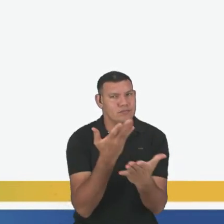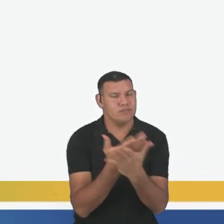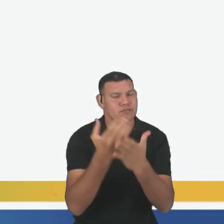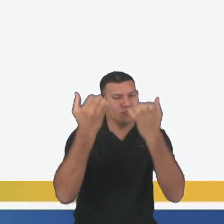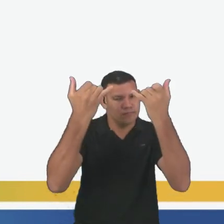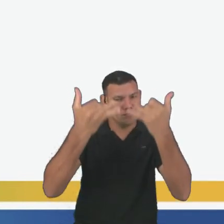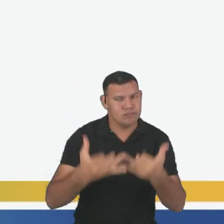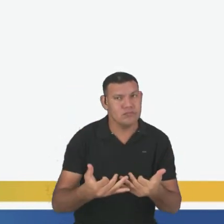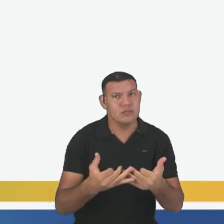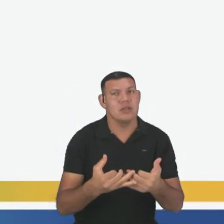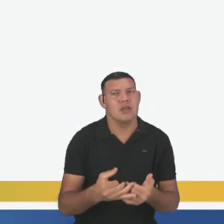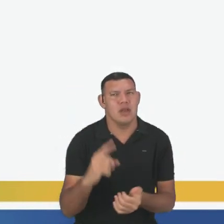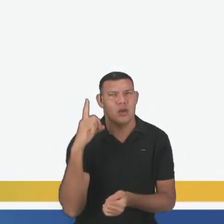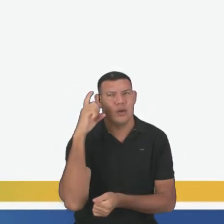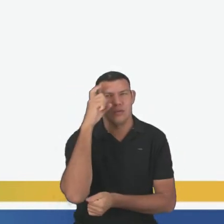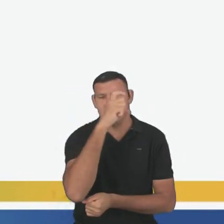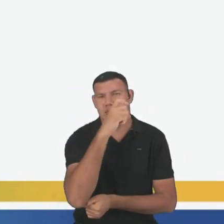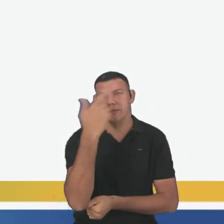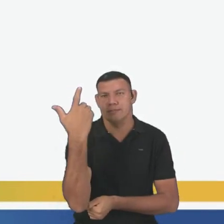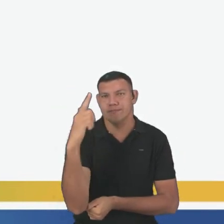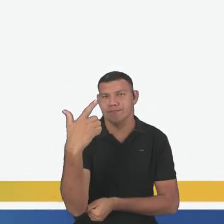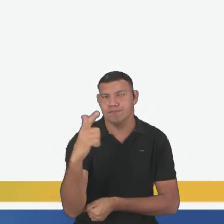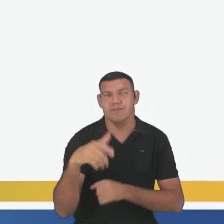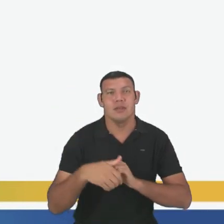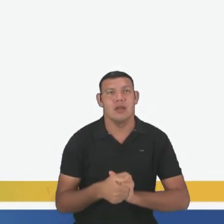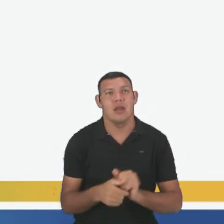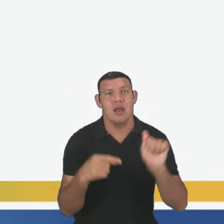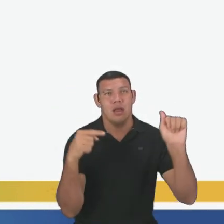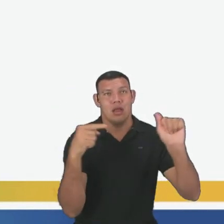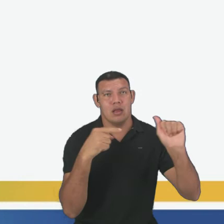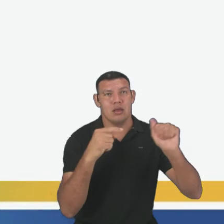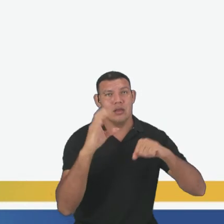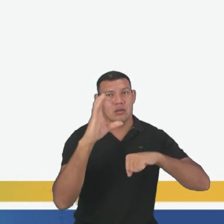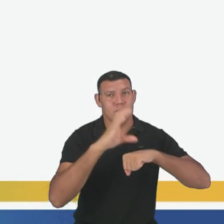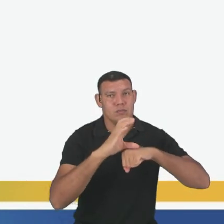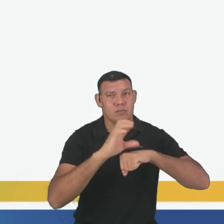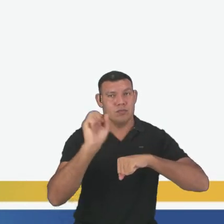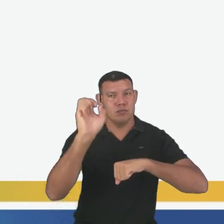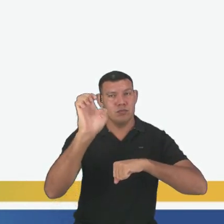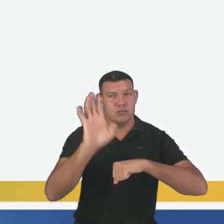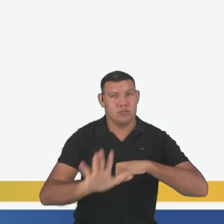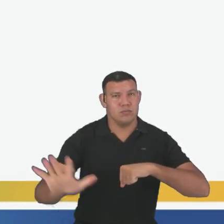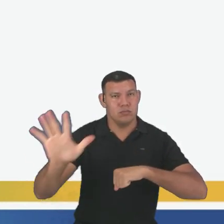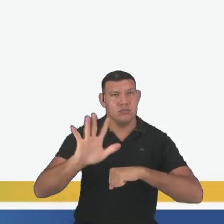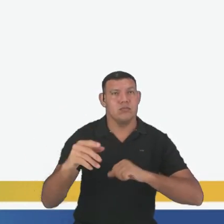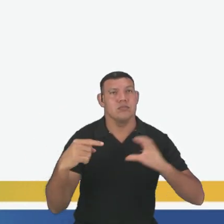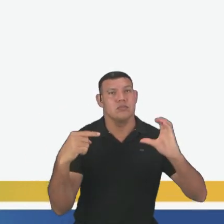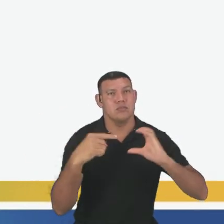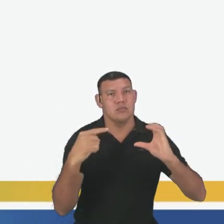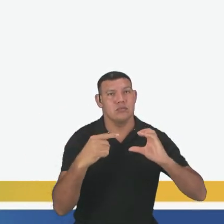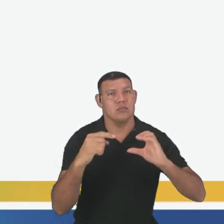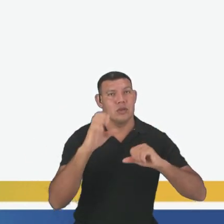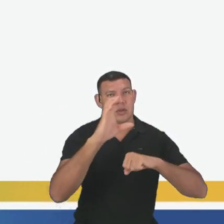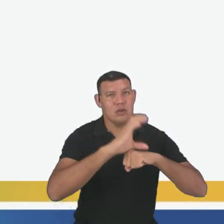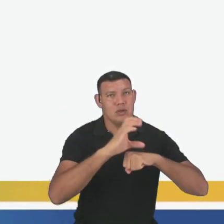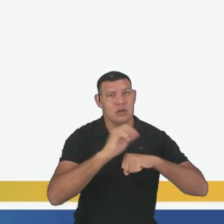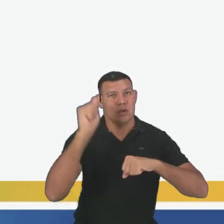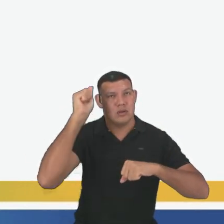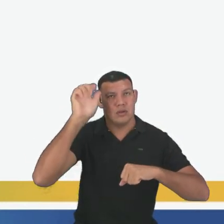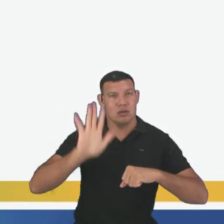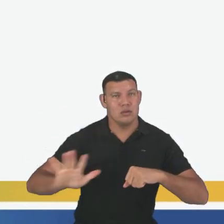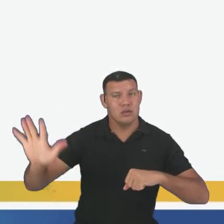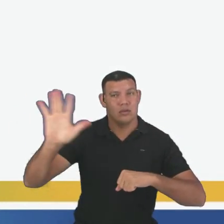aula, então não vai ser difícil para você. Então, letra A seria o continente europeu, letra B, continente asiático, letra